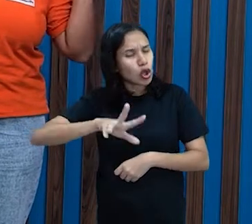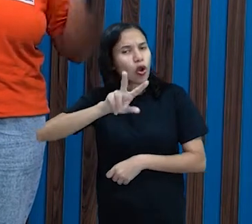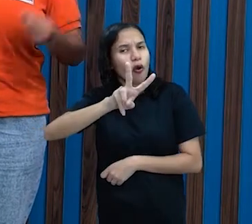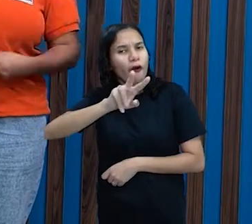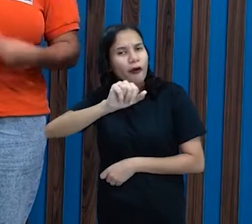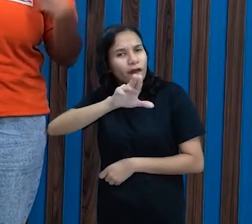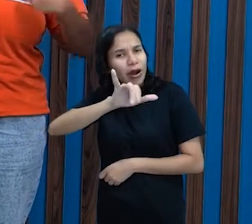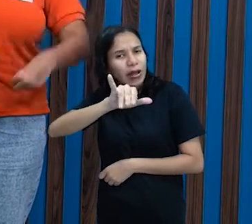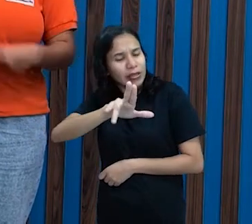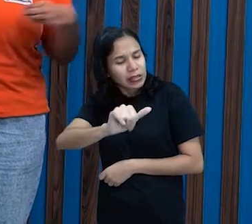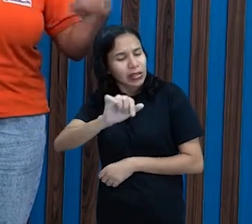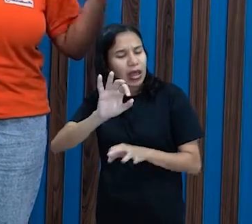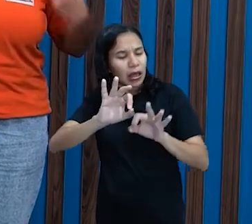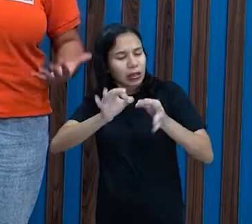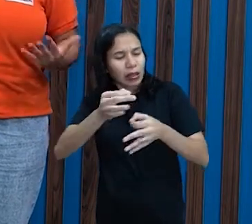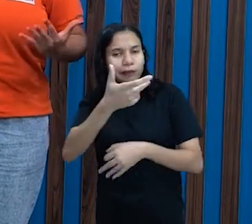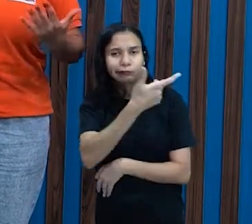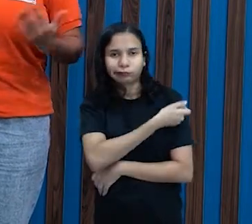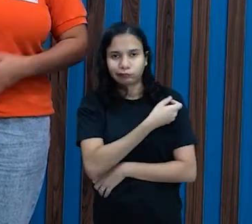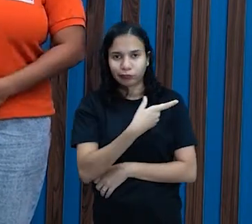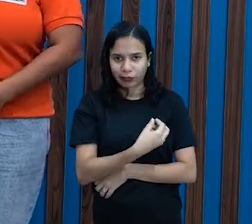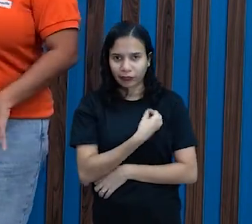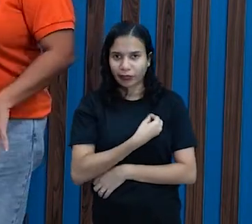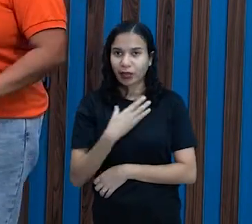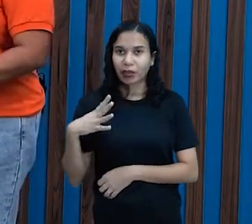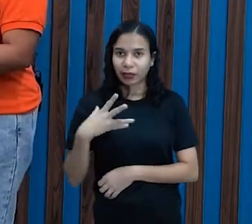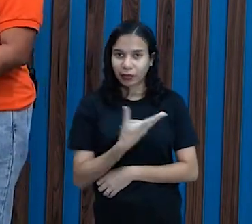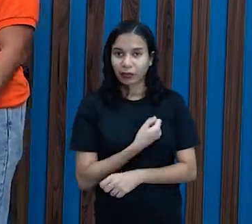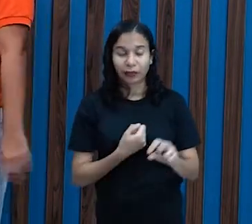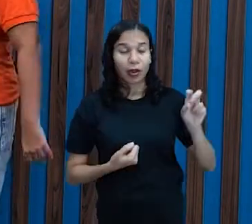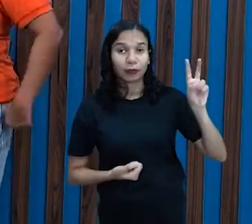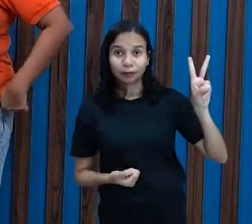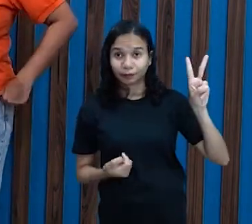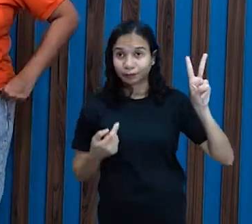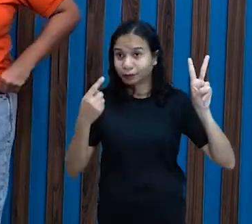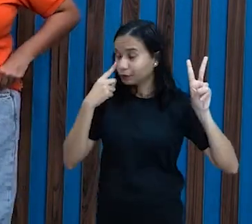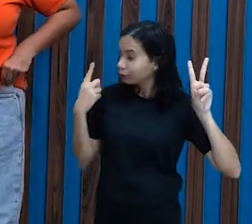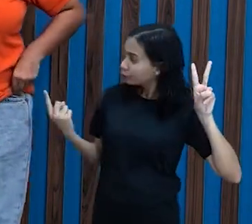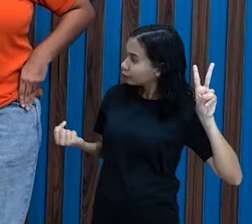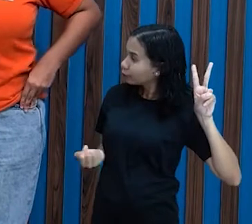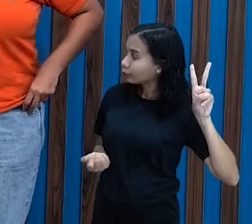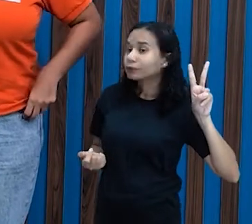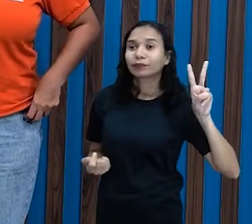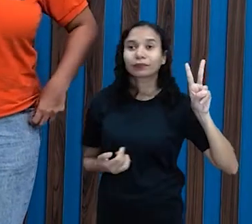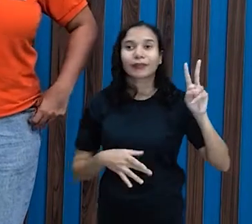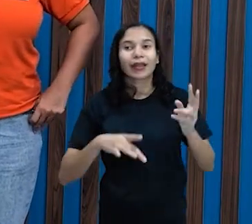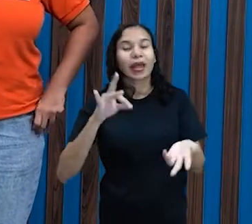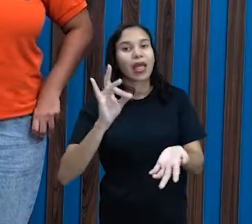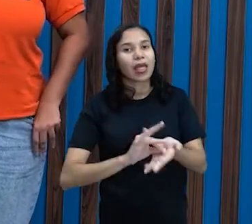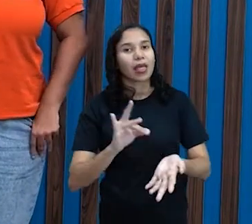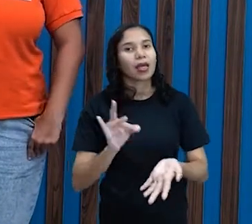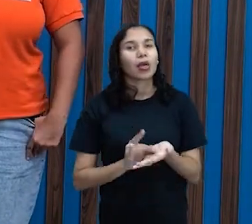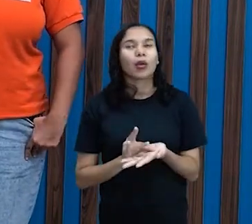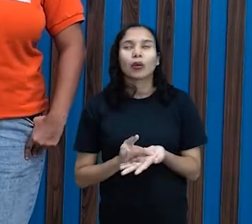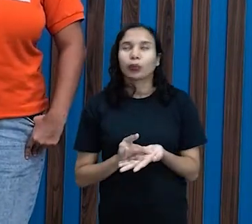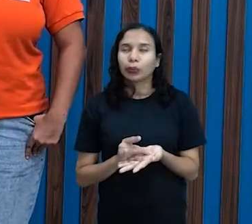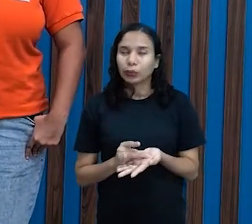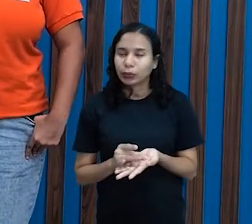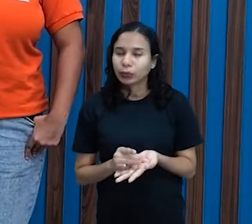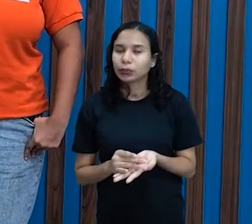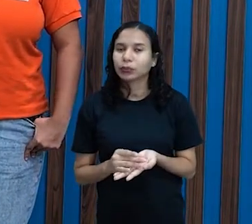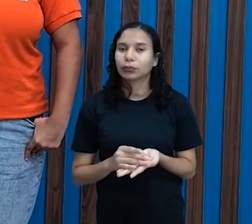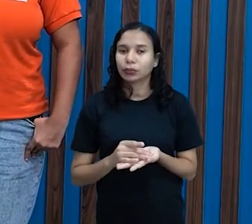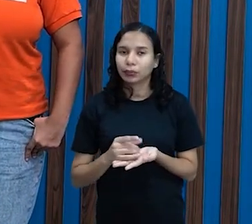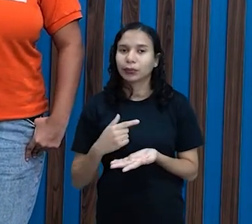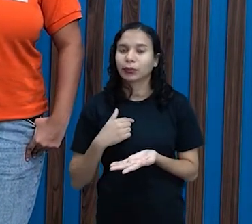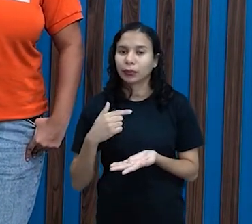o imunizante, é só o que está salvando nossas vidas. Ó, essa aqui realmente foi um dos casos que